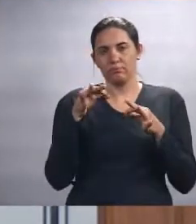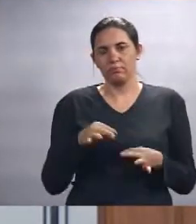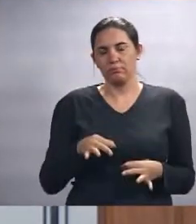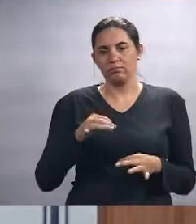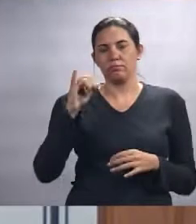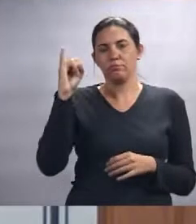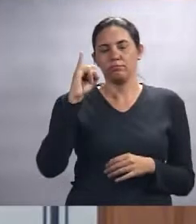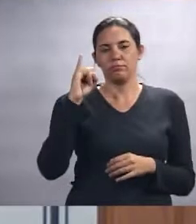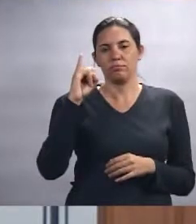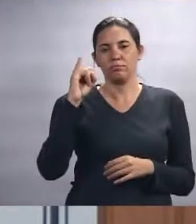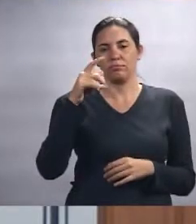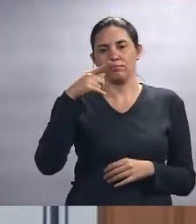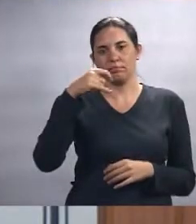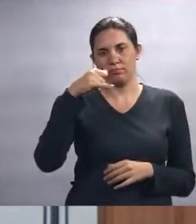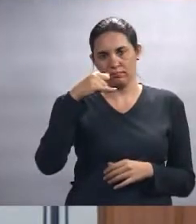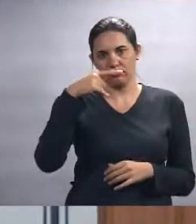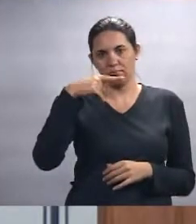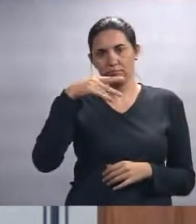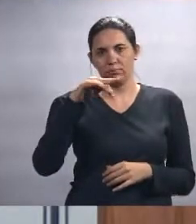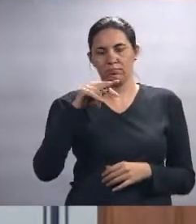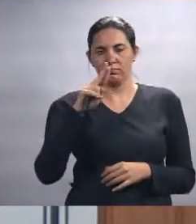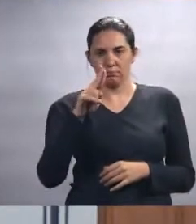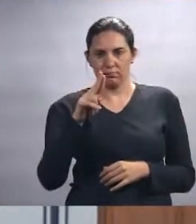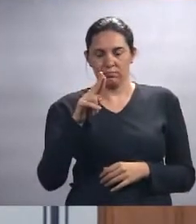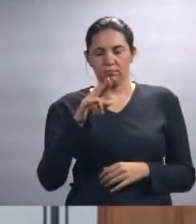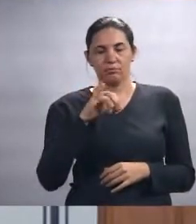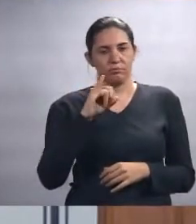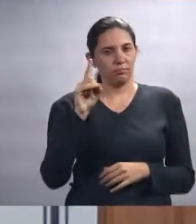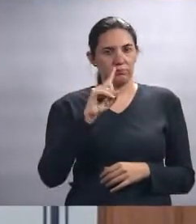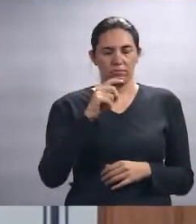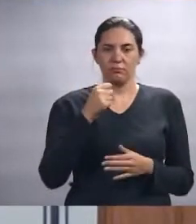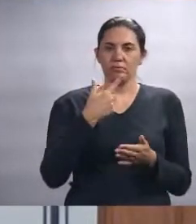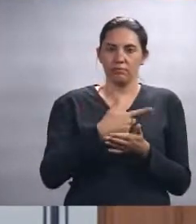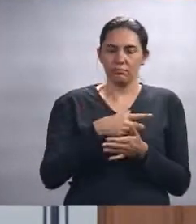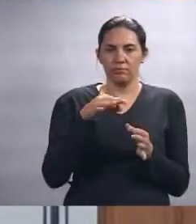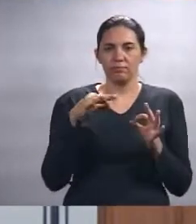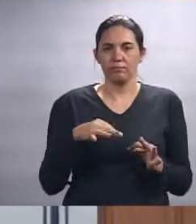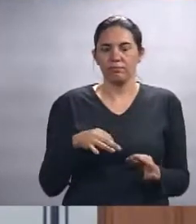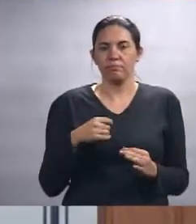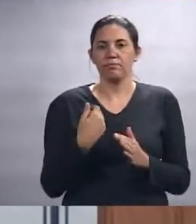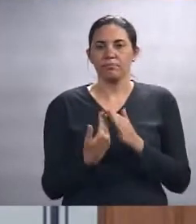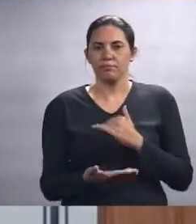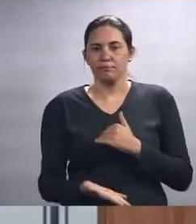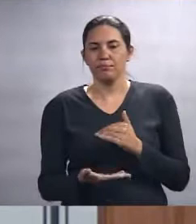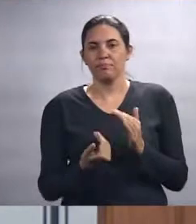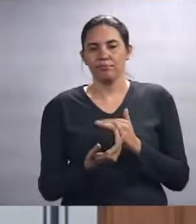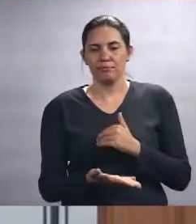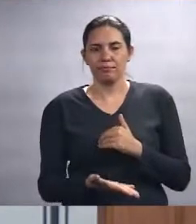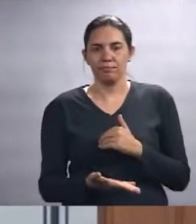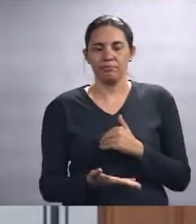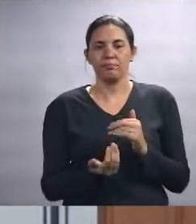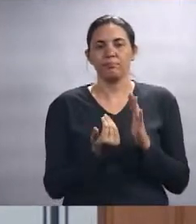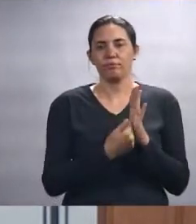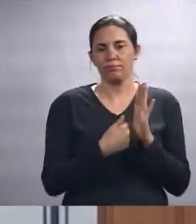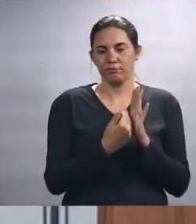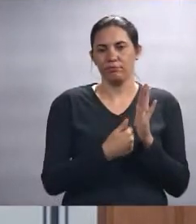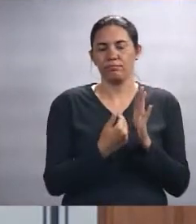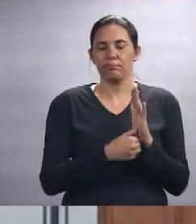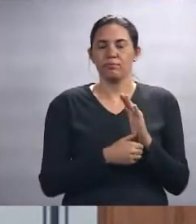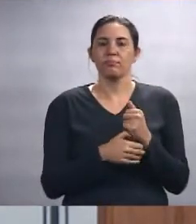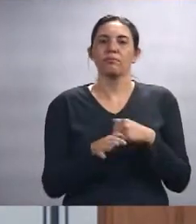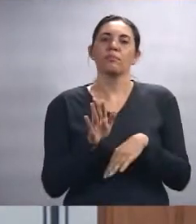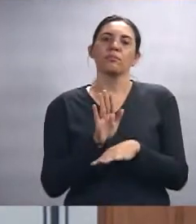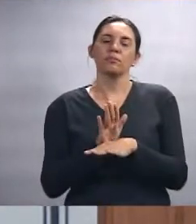mesmo porque ela perde o benefício se isso não ocorrer. E é uma forma também de incentivar, de beneficiar aquelas